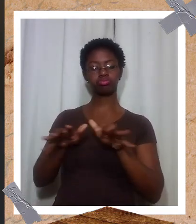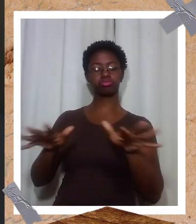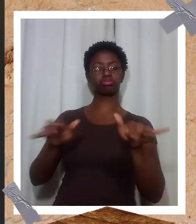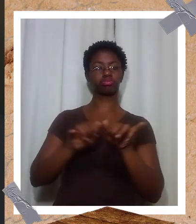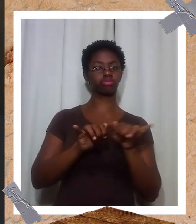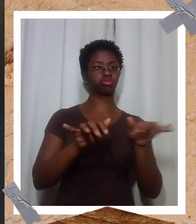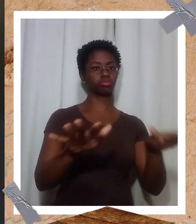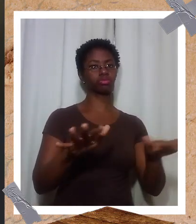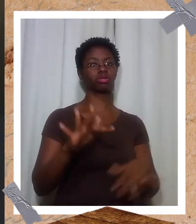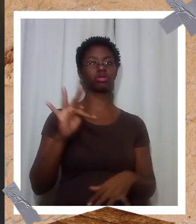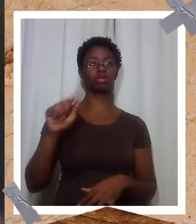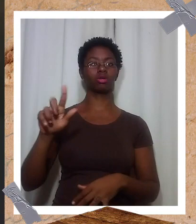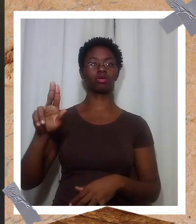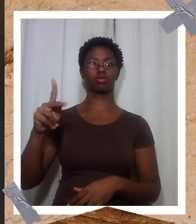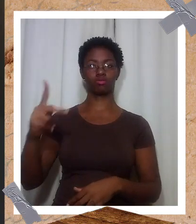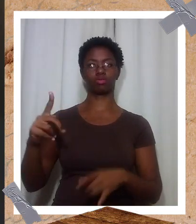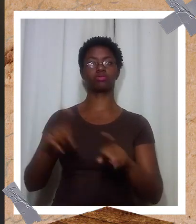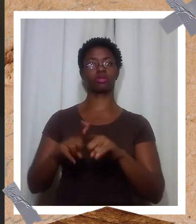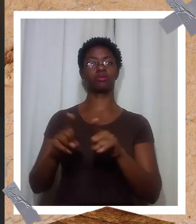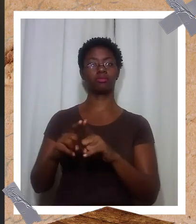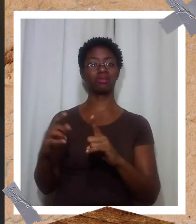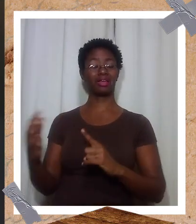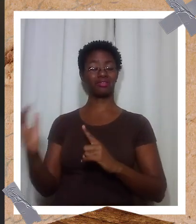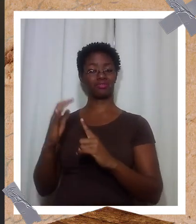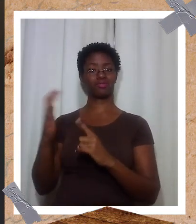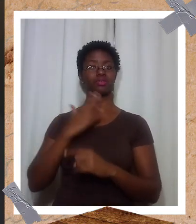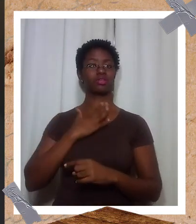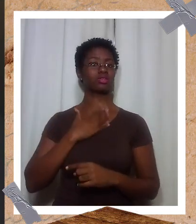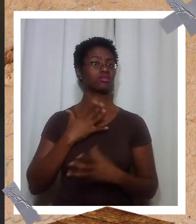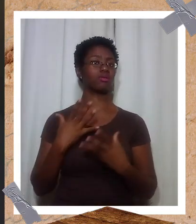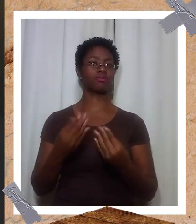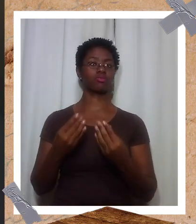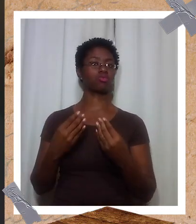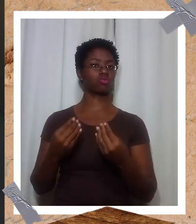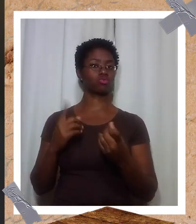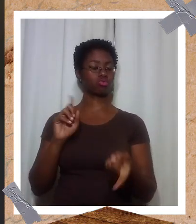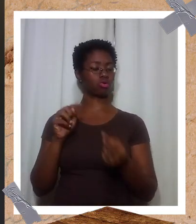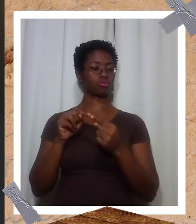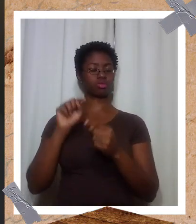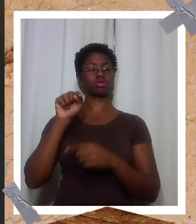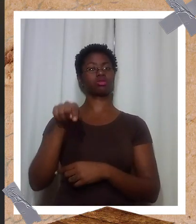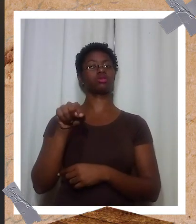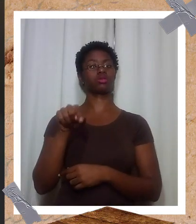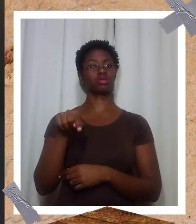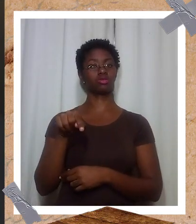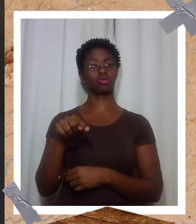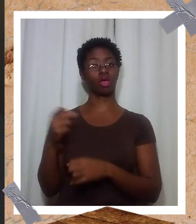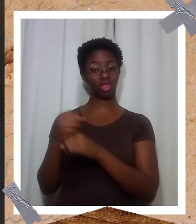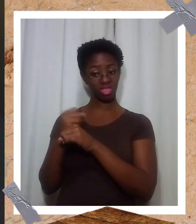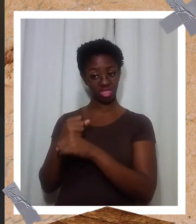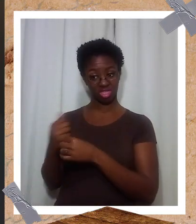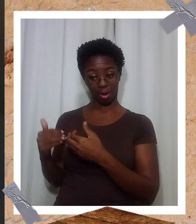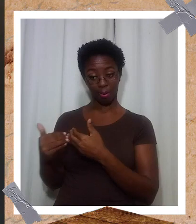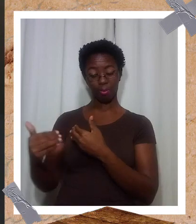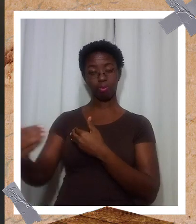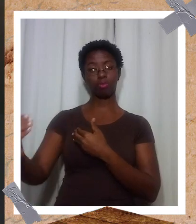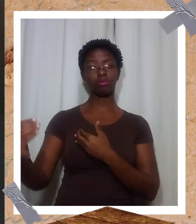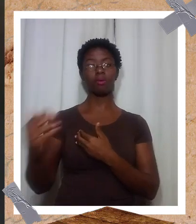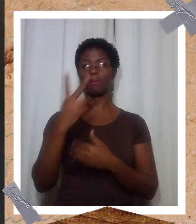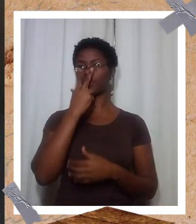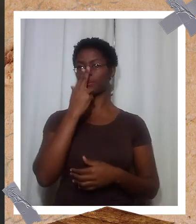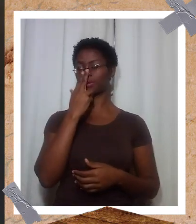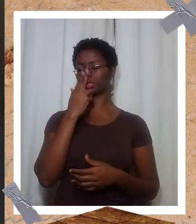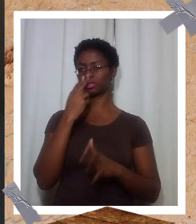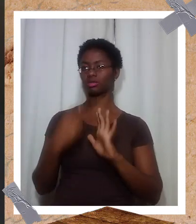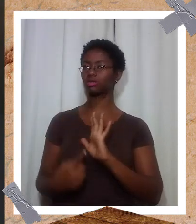E a FLUP me inspira muito também relacionada a essa questão, né? A FLUP, nos últimos anos, ela